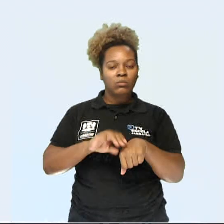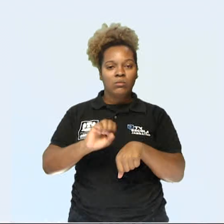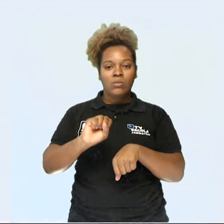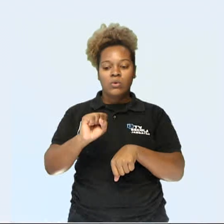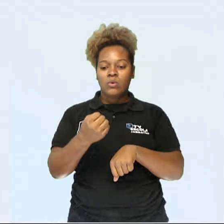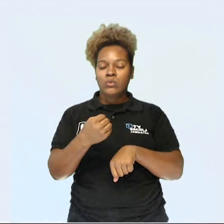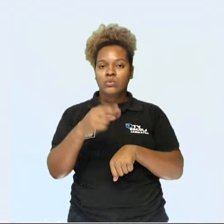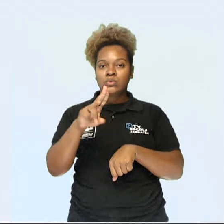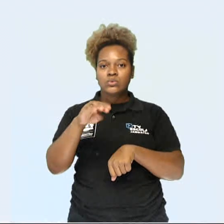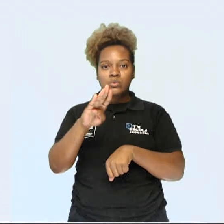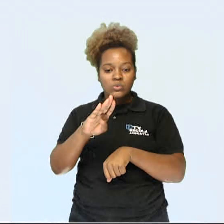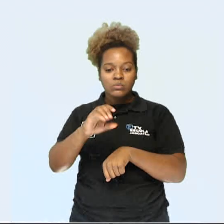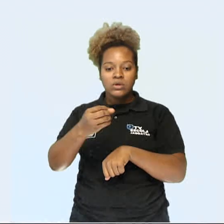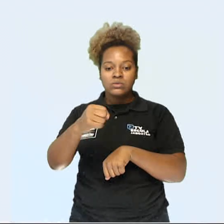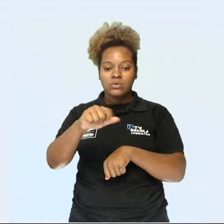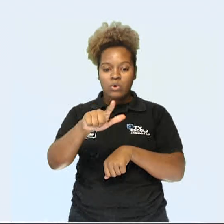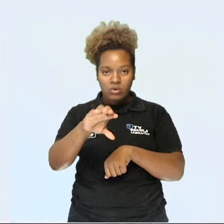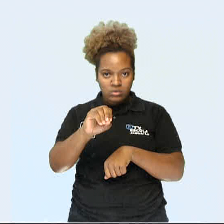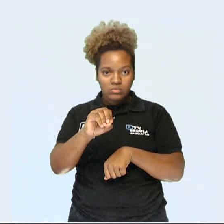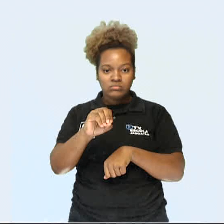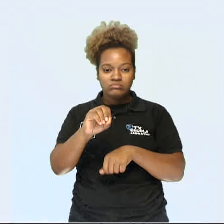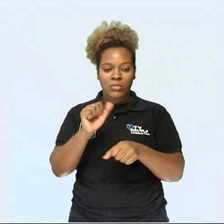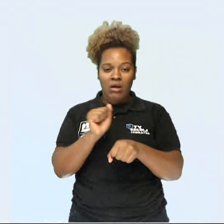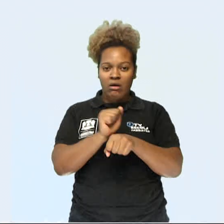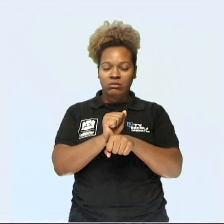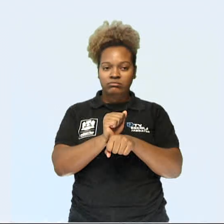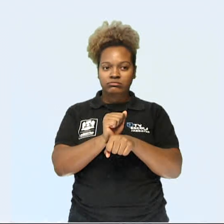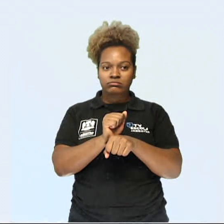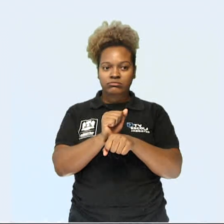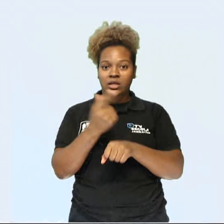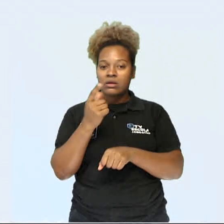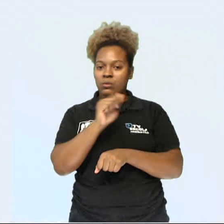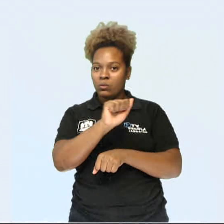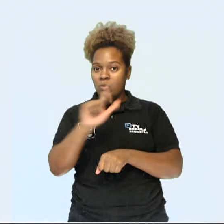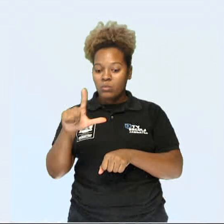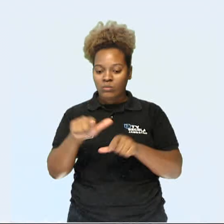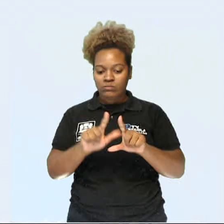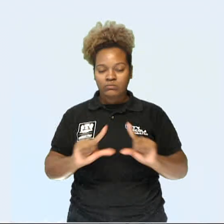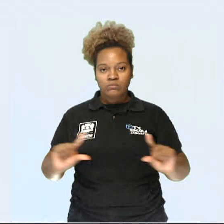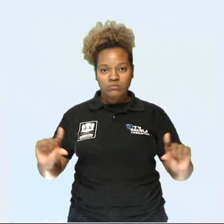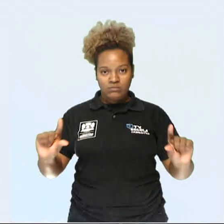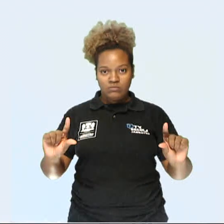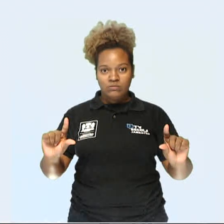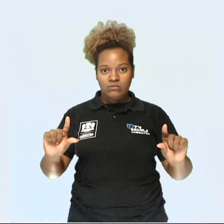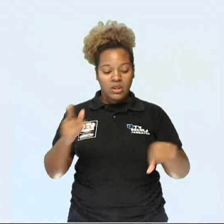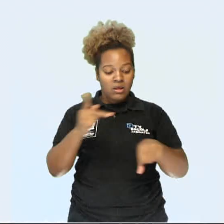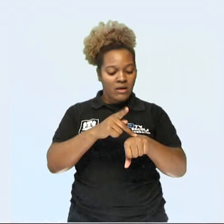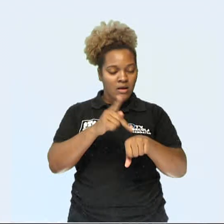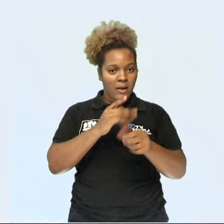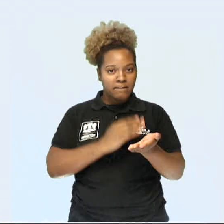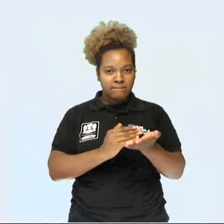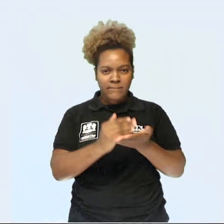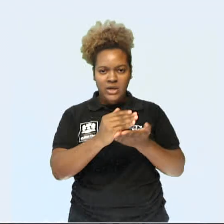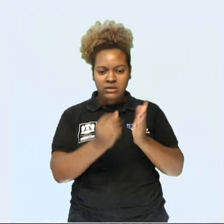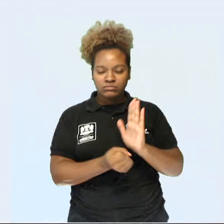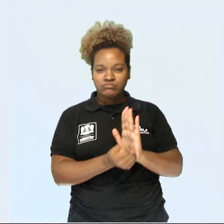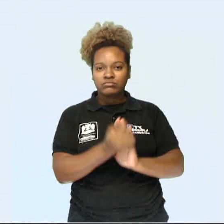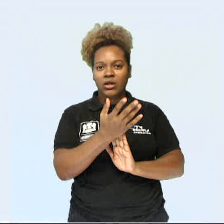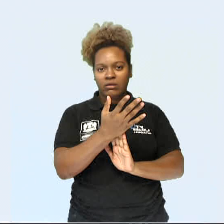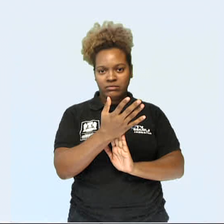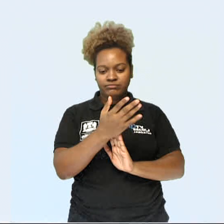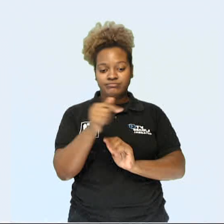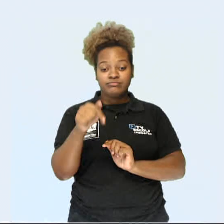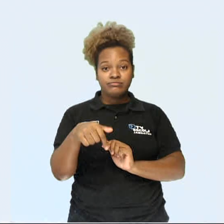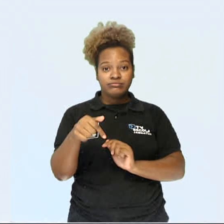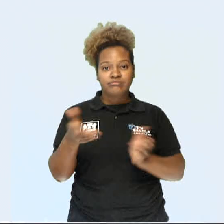mais concentrado, e temos a rocha matriz, que foi aquela que deu origem ao solo